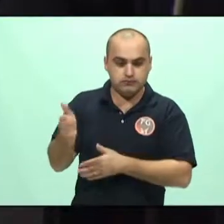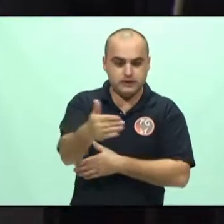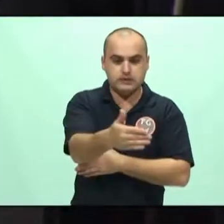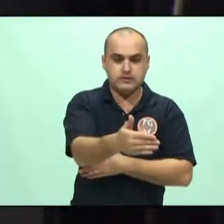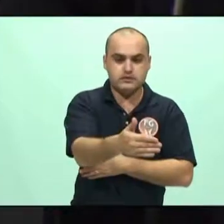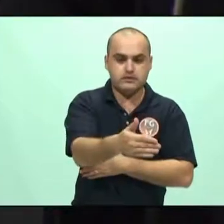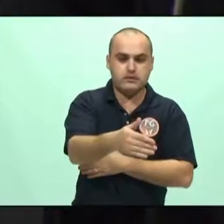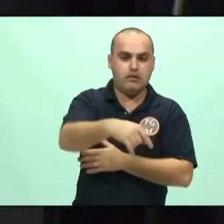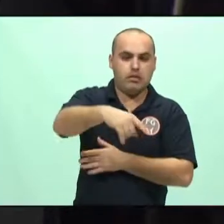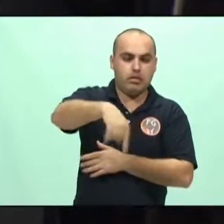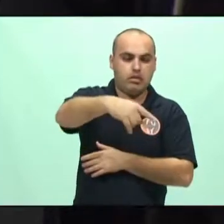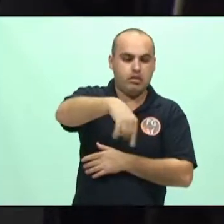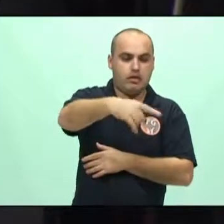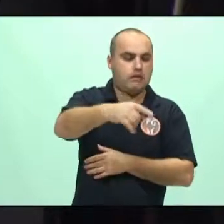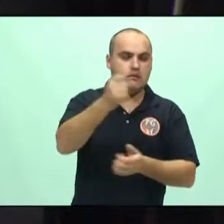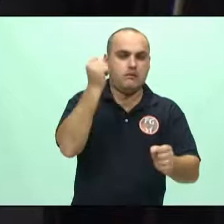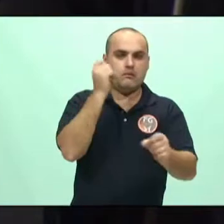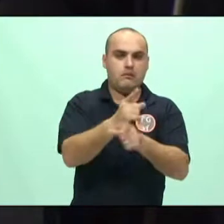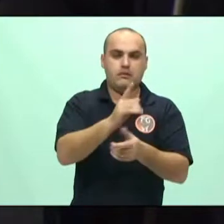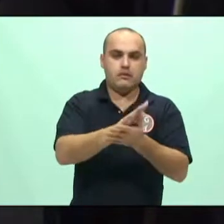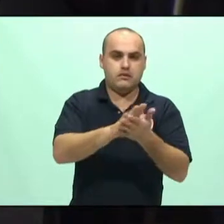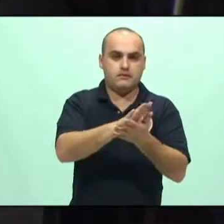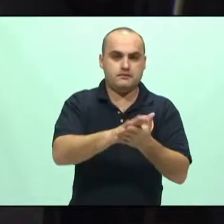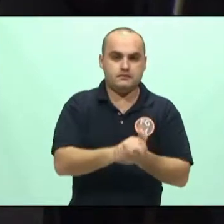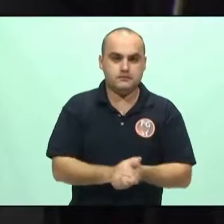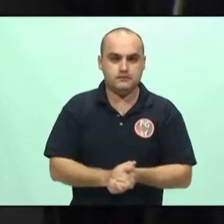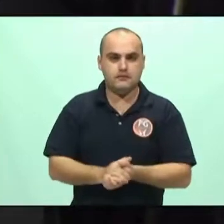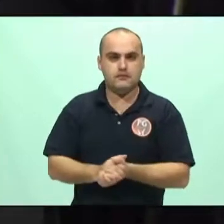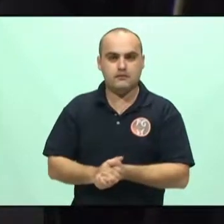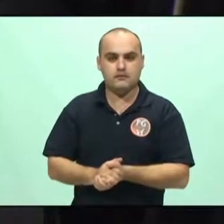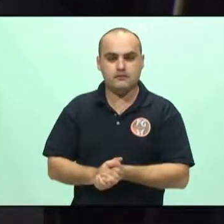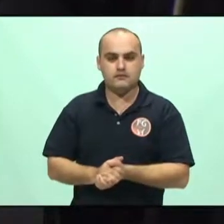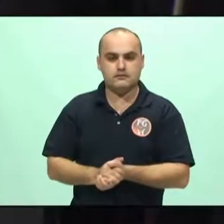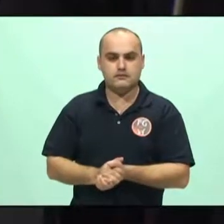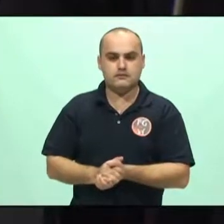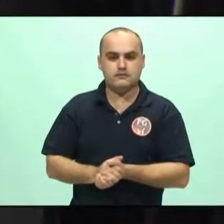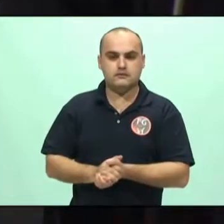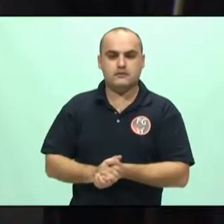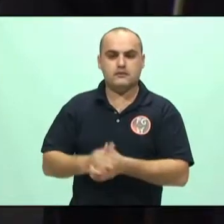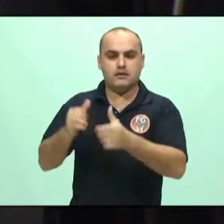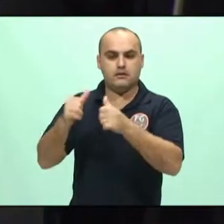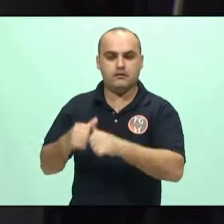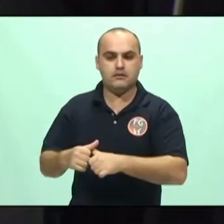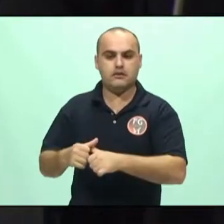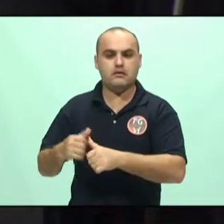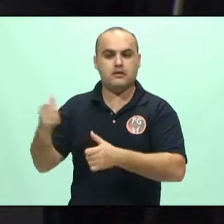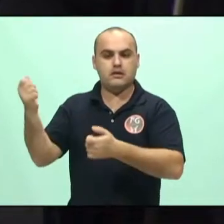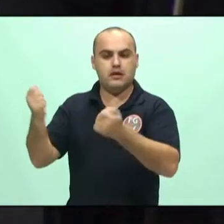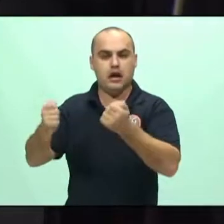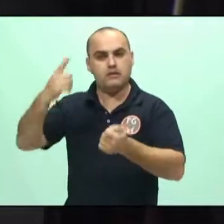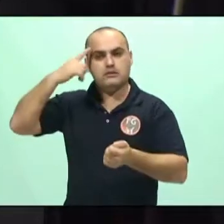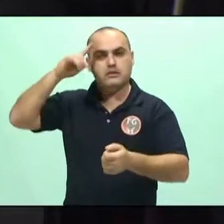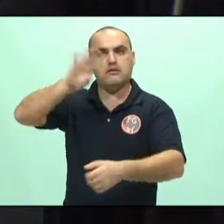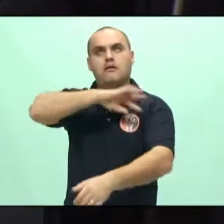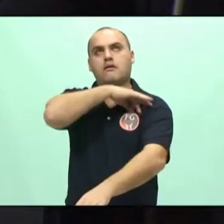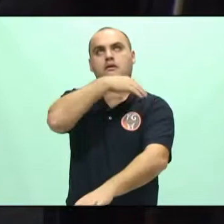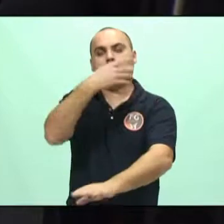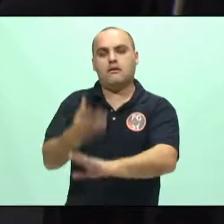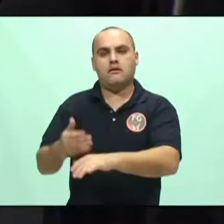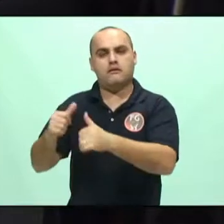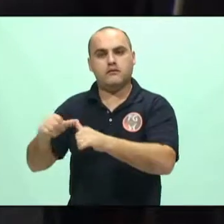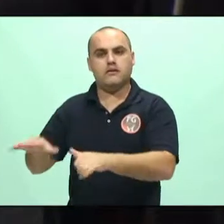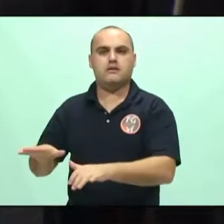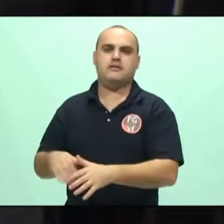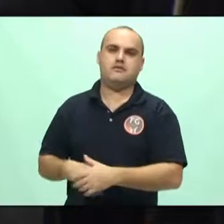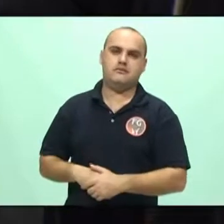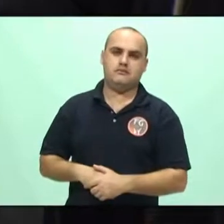acham E já tiraram aquelas vagas ali estapar não tá mais cuidando as pessoas vão ali deixa ele como estacionamento Deixa o carro o dia todo ali então